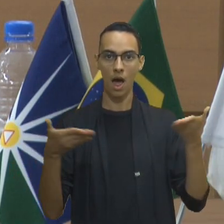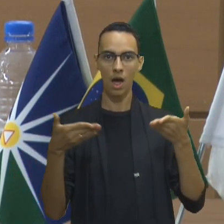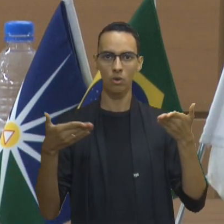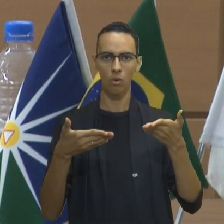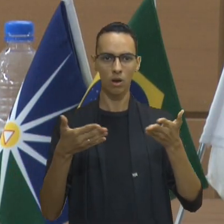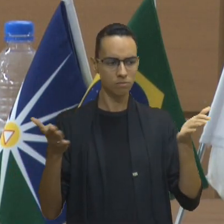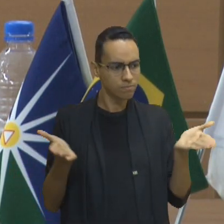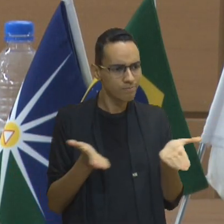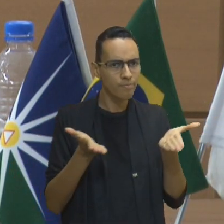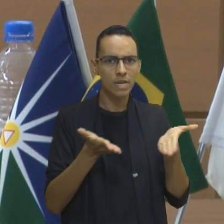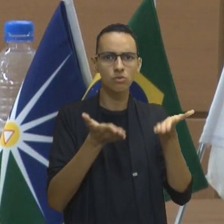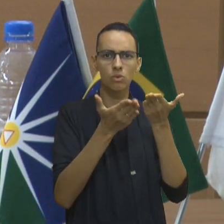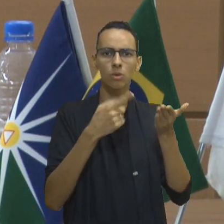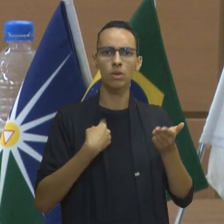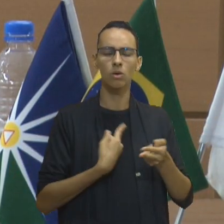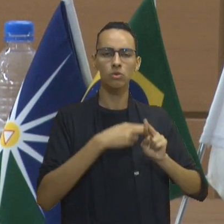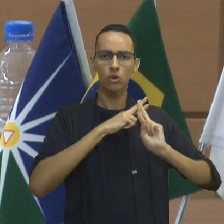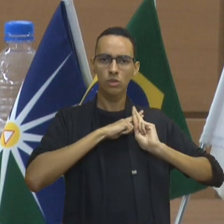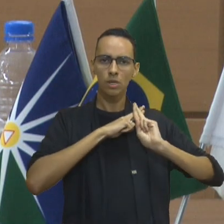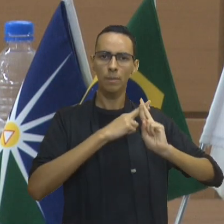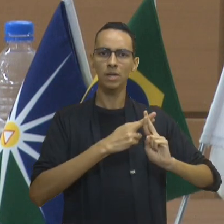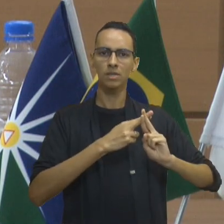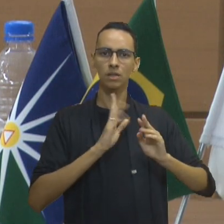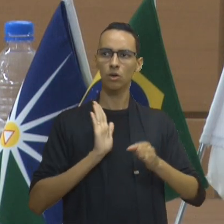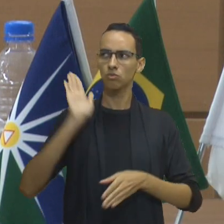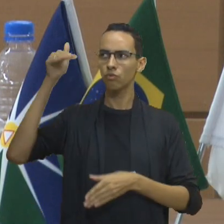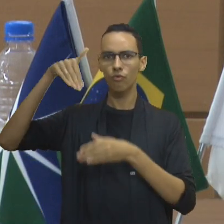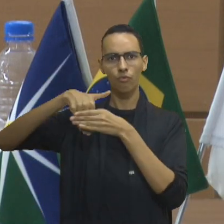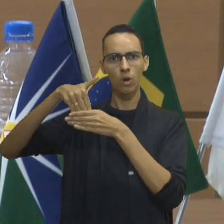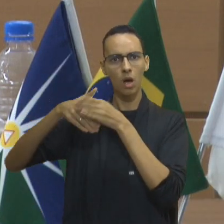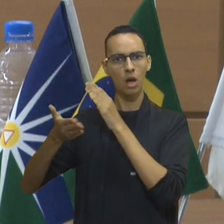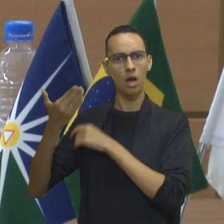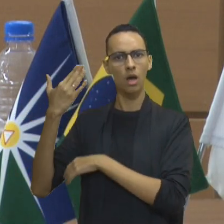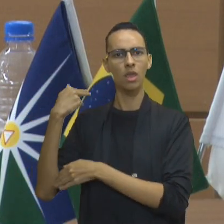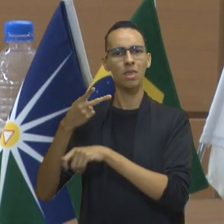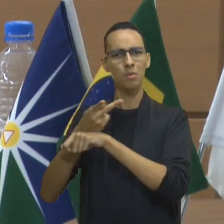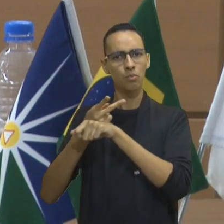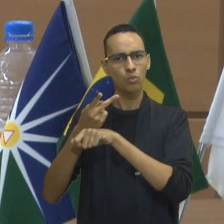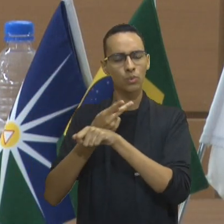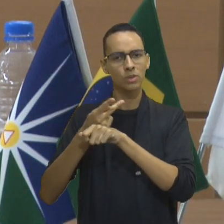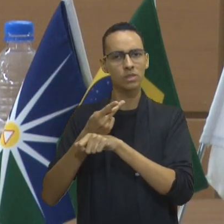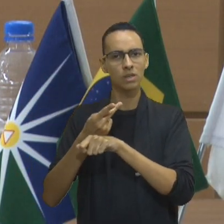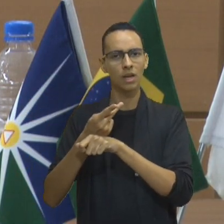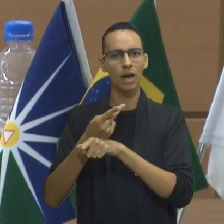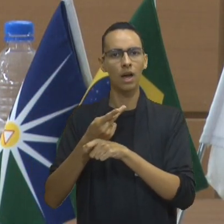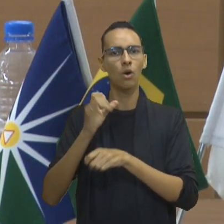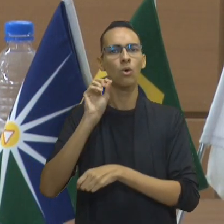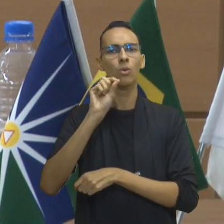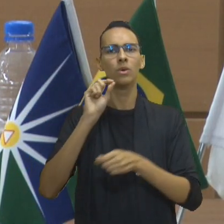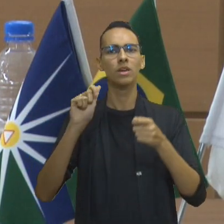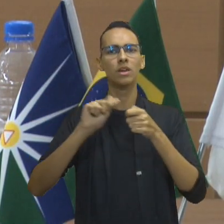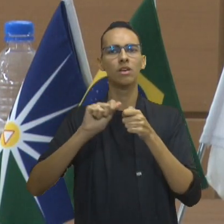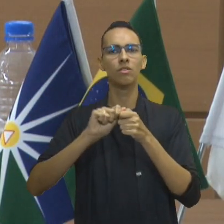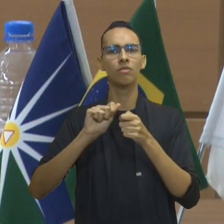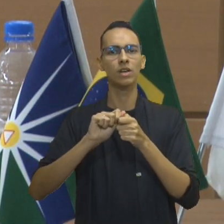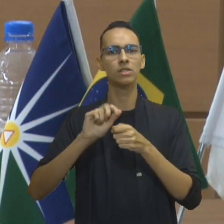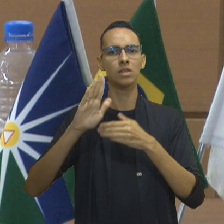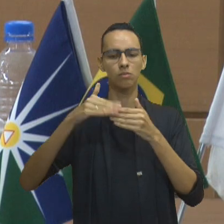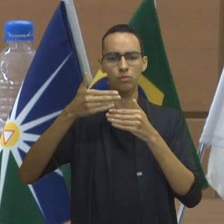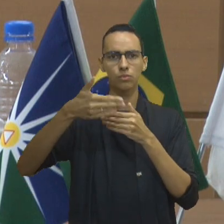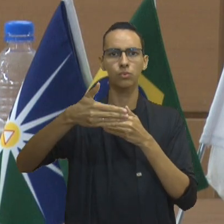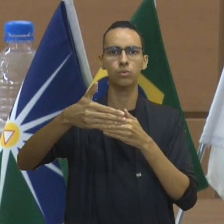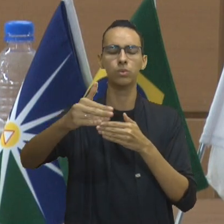os nossos representantes eleitos que busquem alternativas concretas e duradouras para